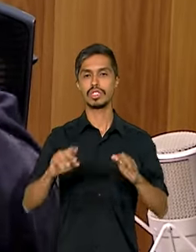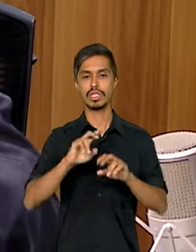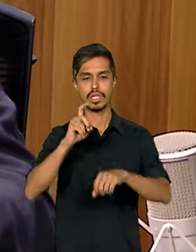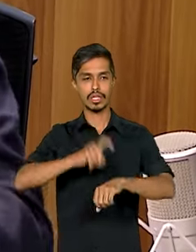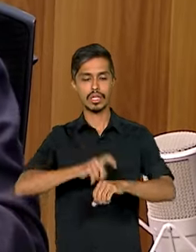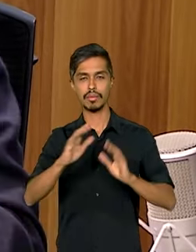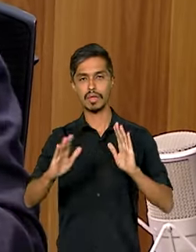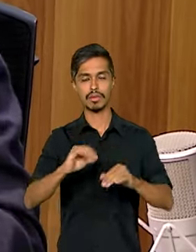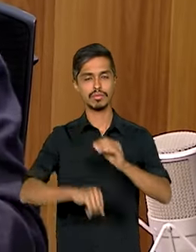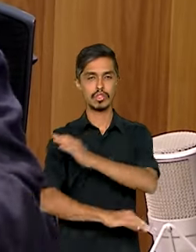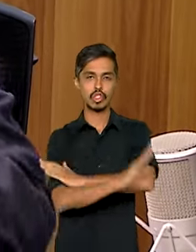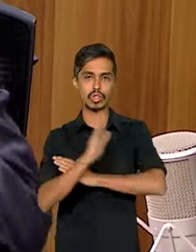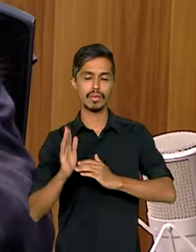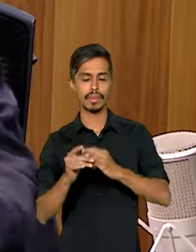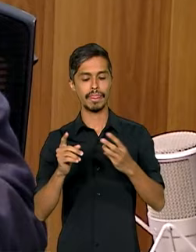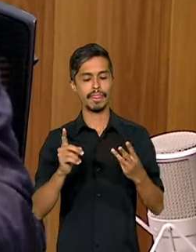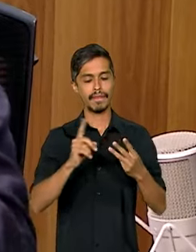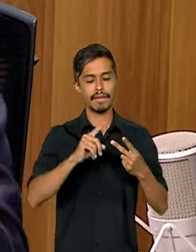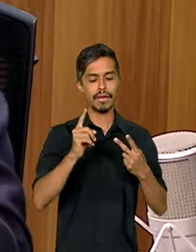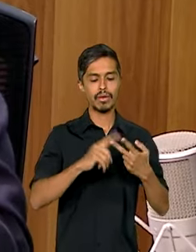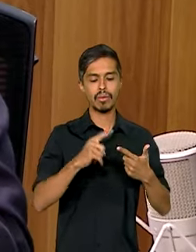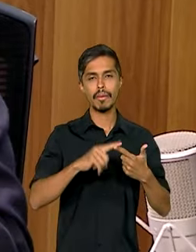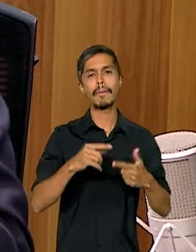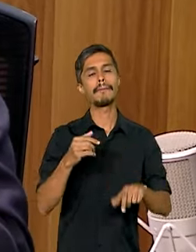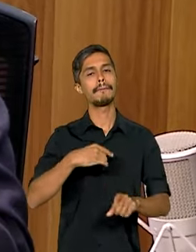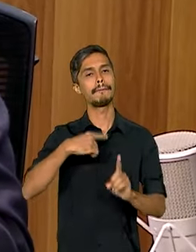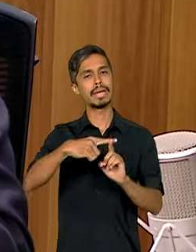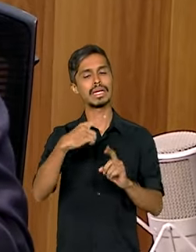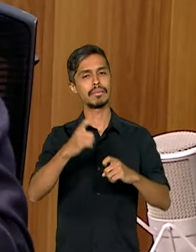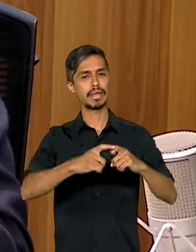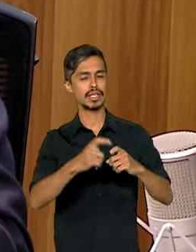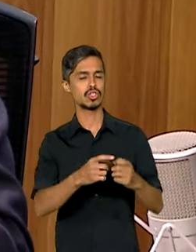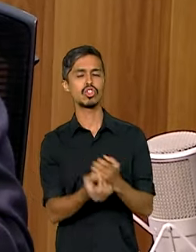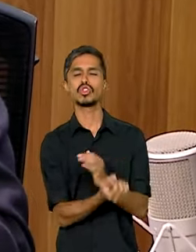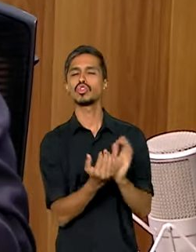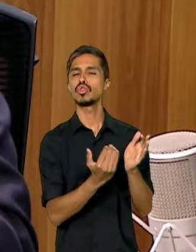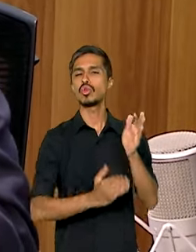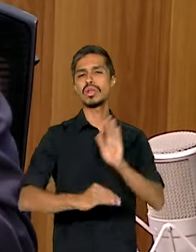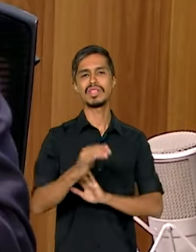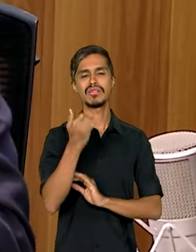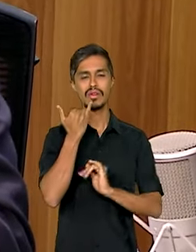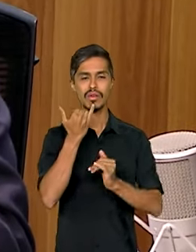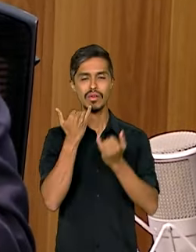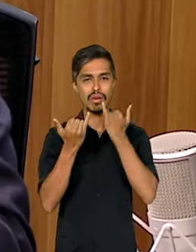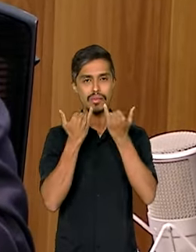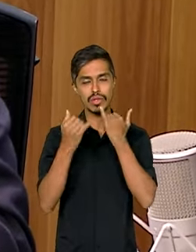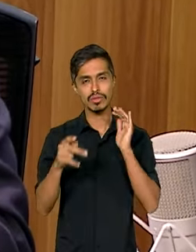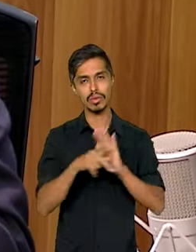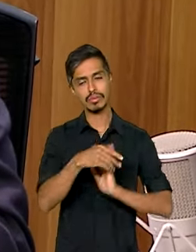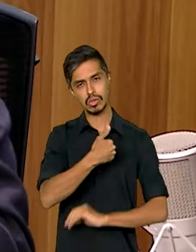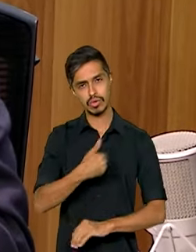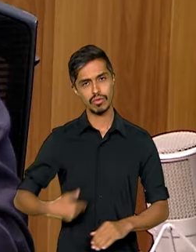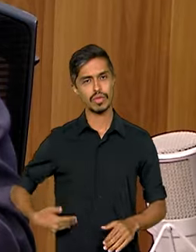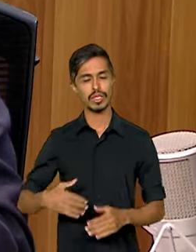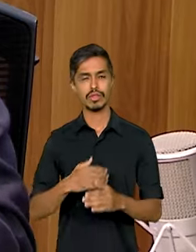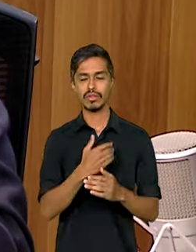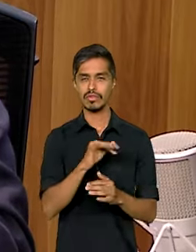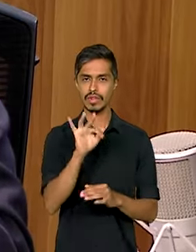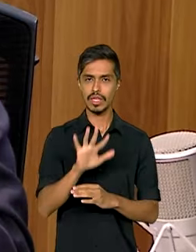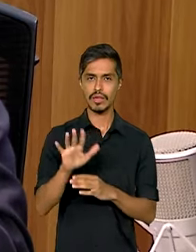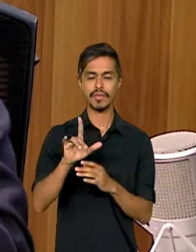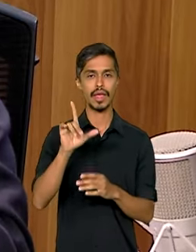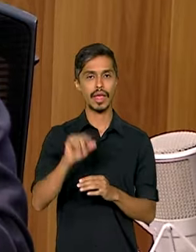Quantos médicos do mais médico todas as informações do governo federal essa ferramenta ela é também uma forma de